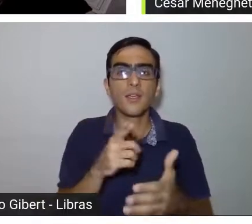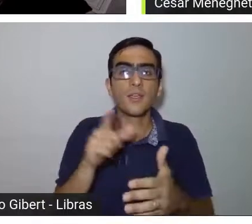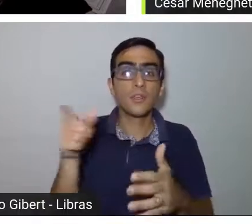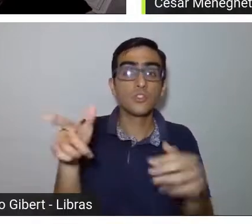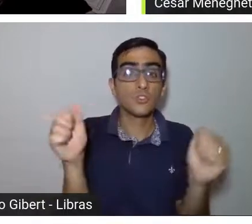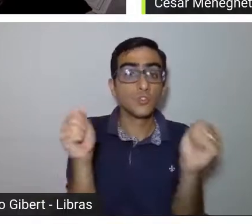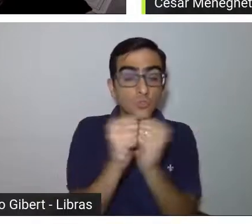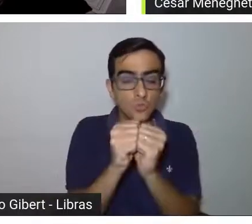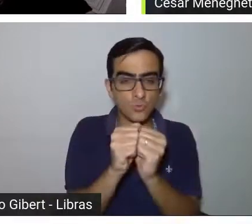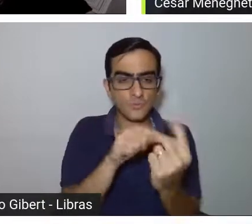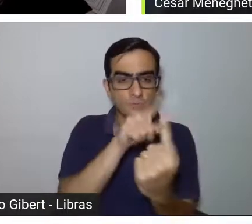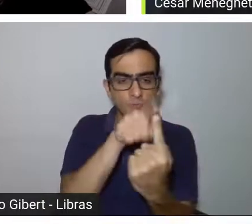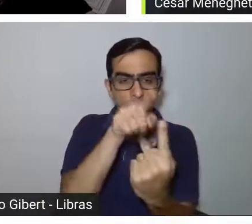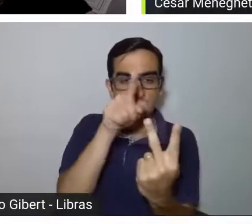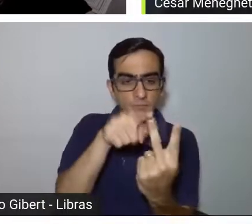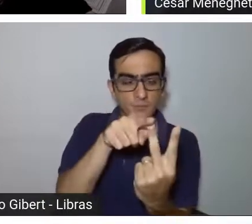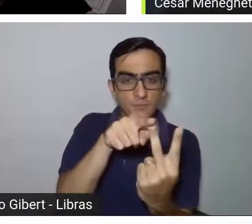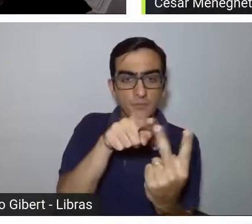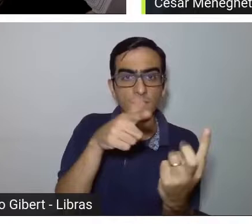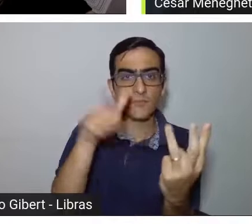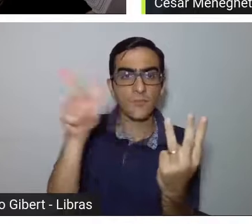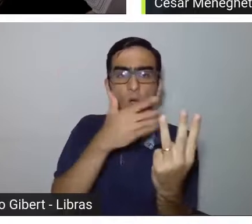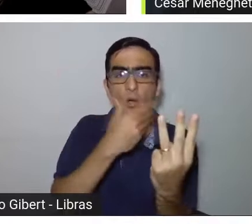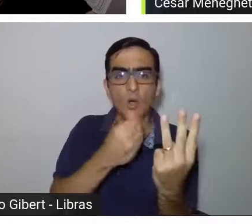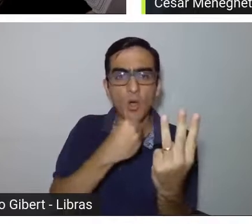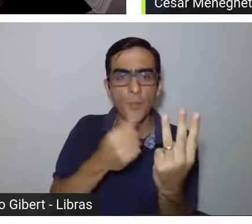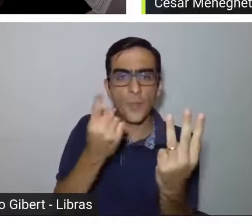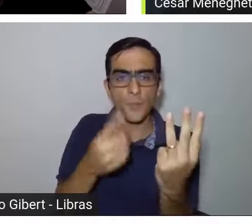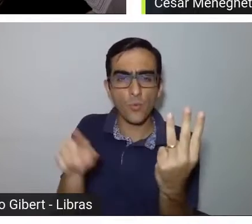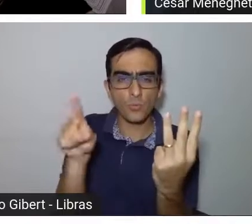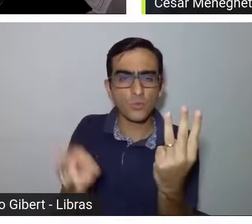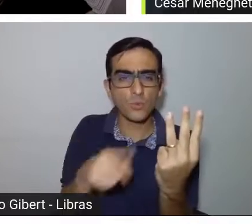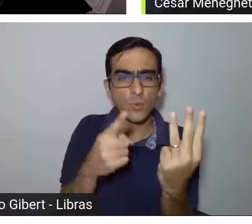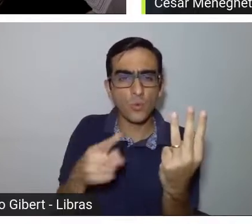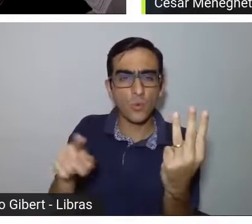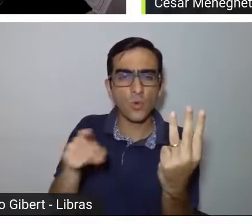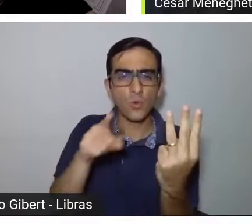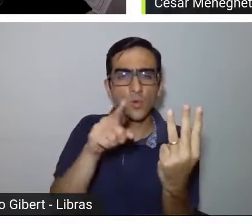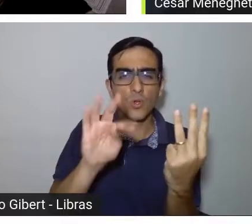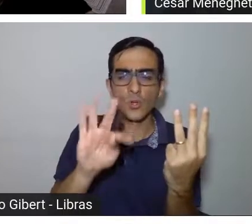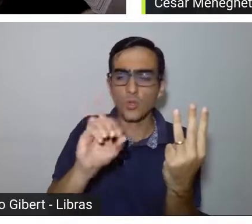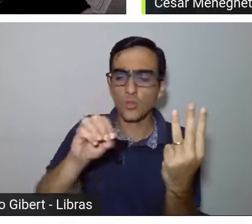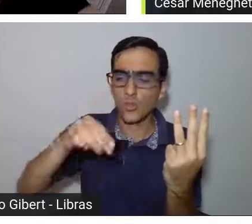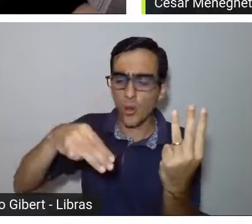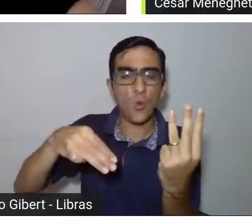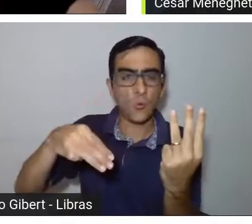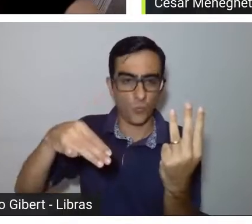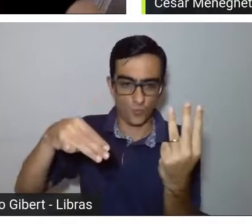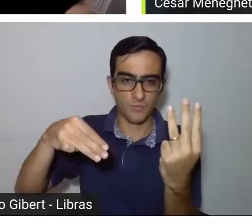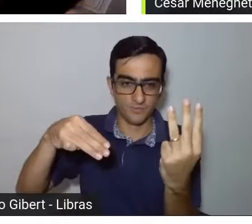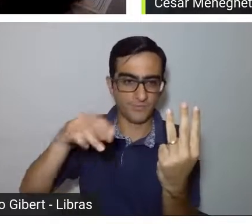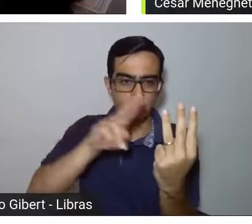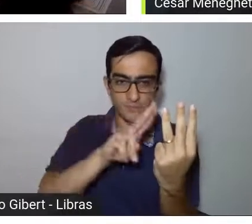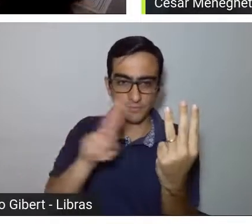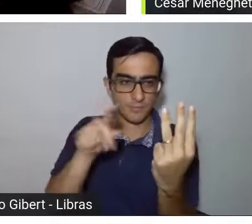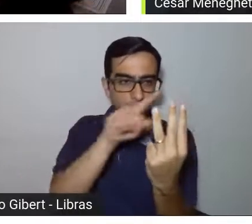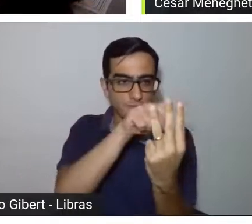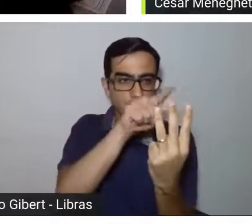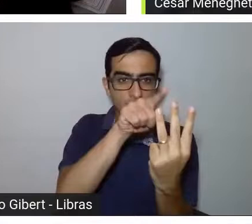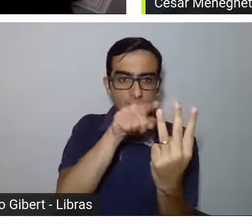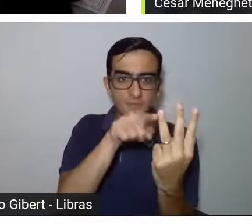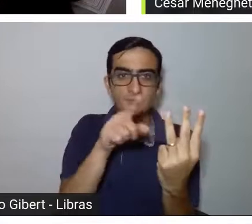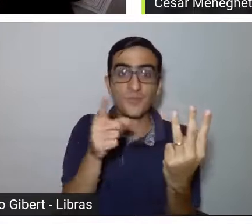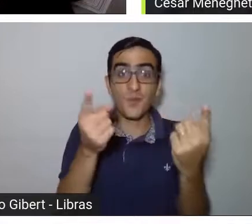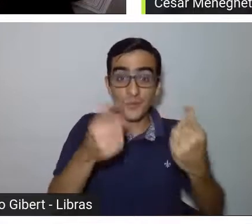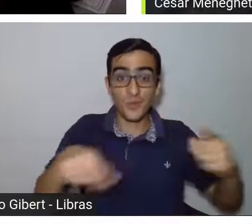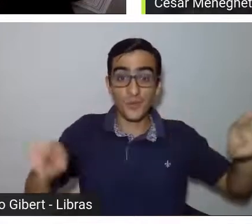e o músico Tom Waits. Então eles eram músicos